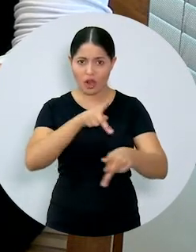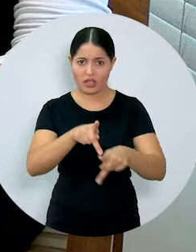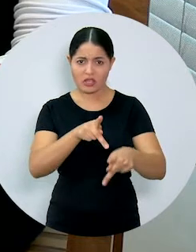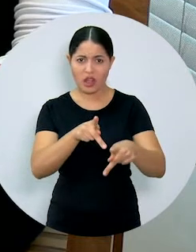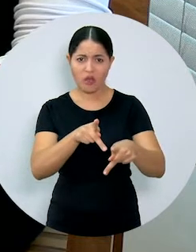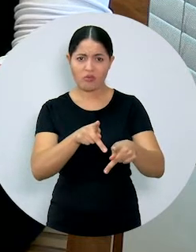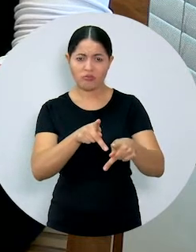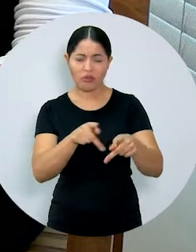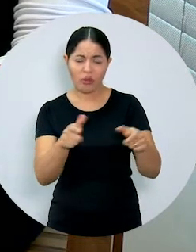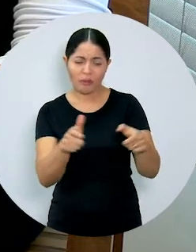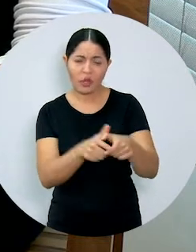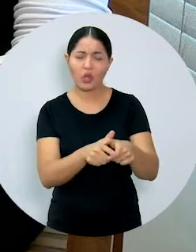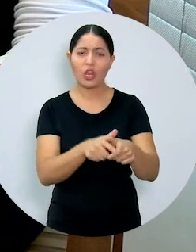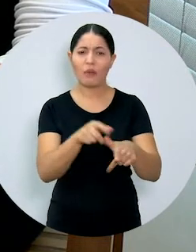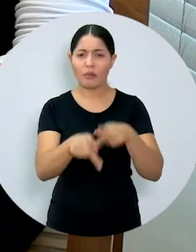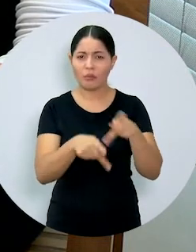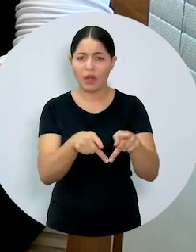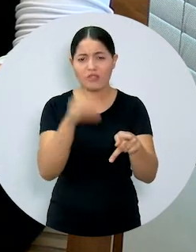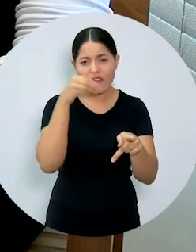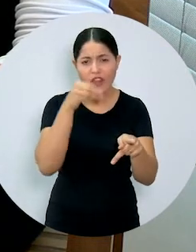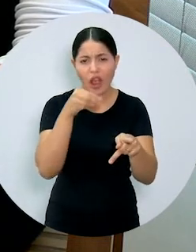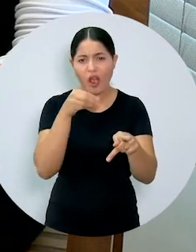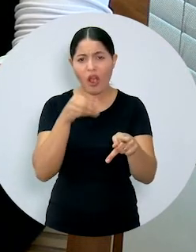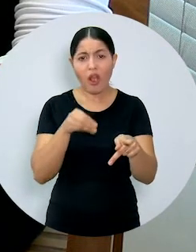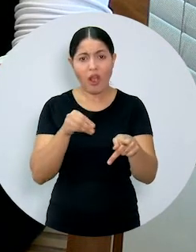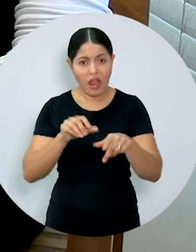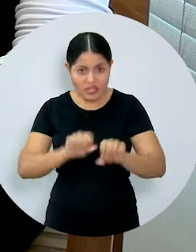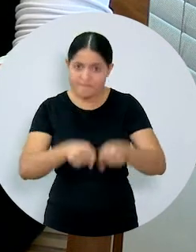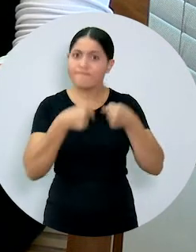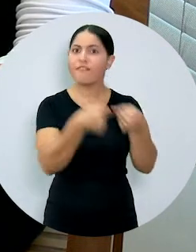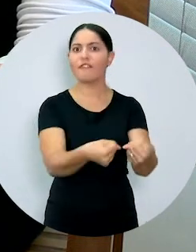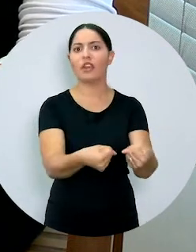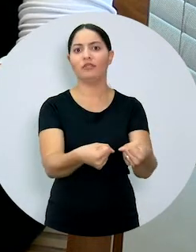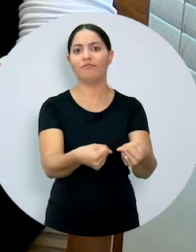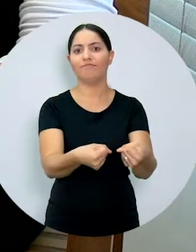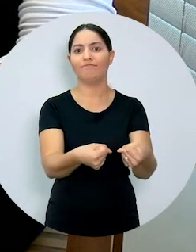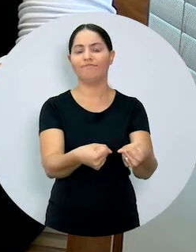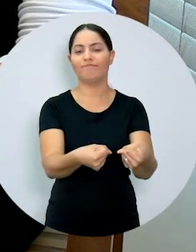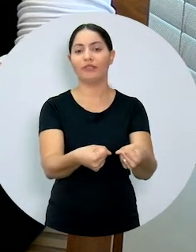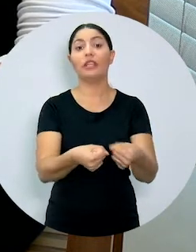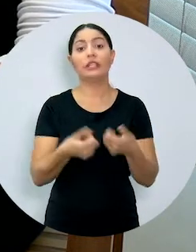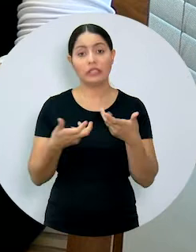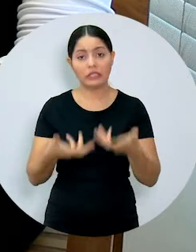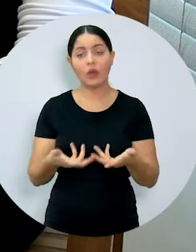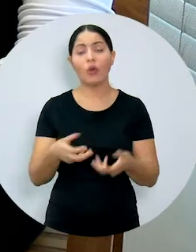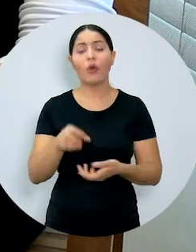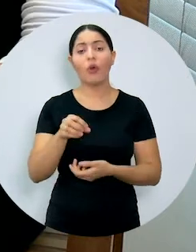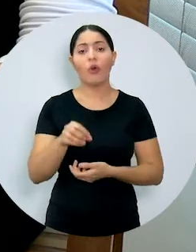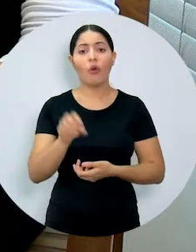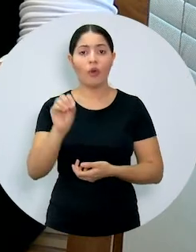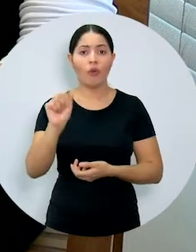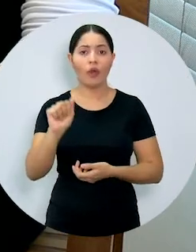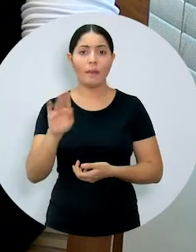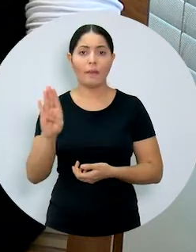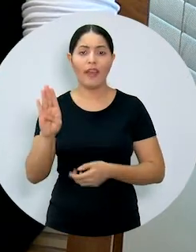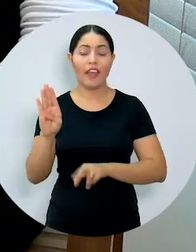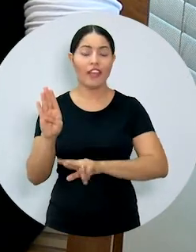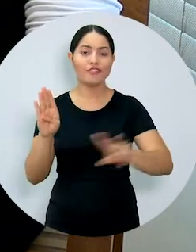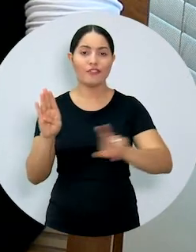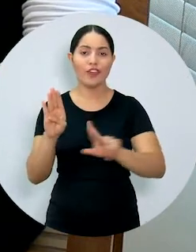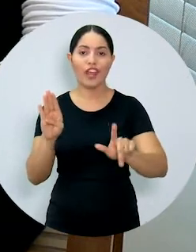Né? Essa é uma característica. Por isso a Ordem dos Advogados se destaca das demais